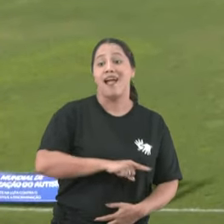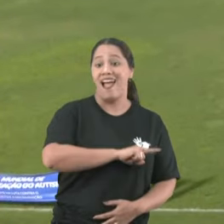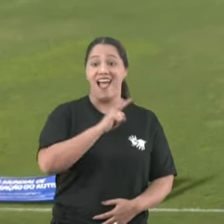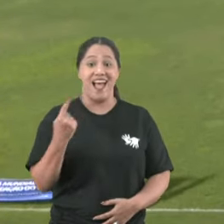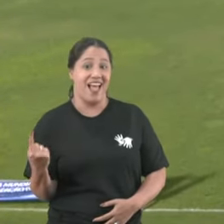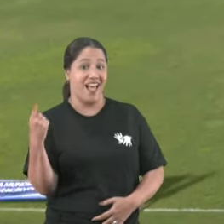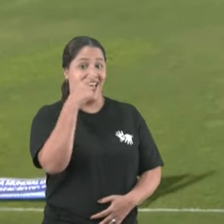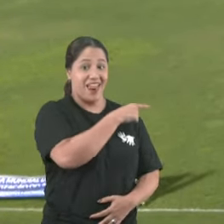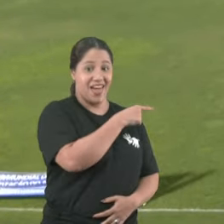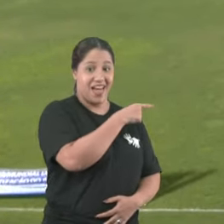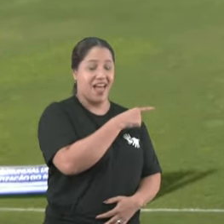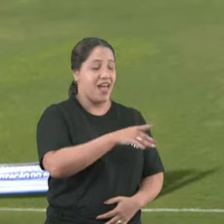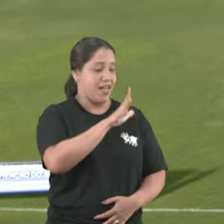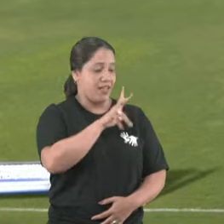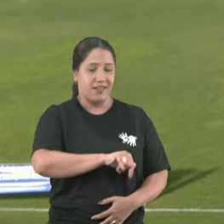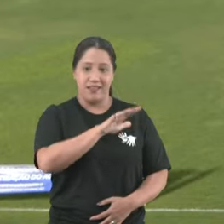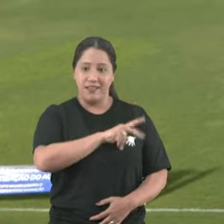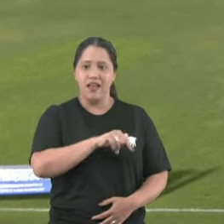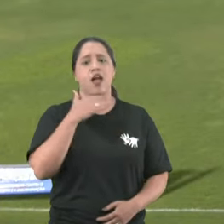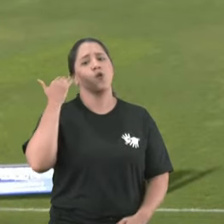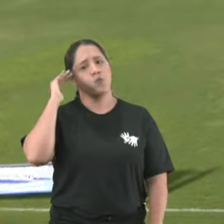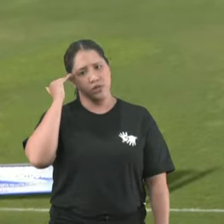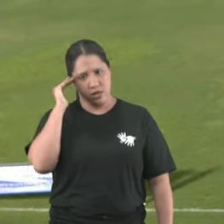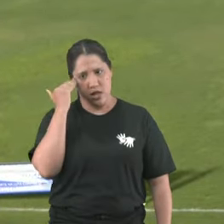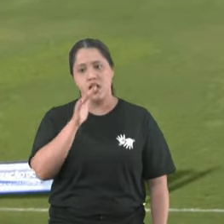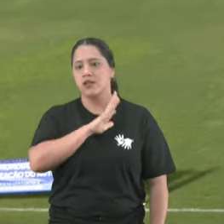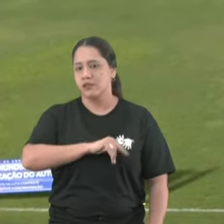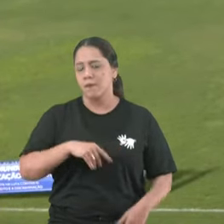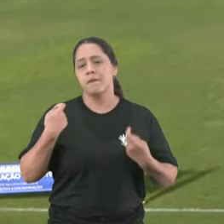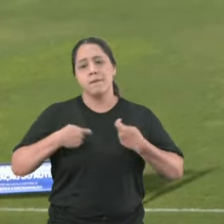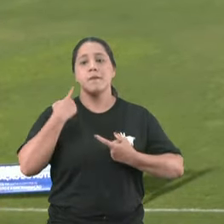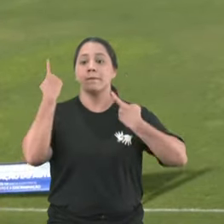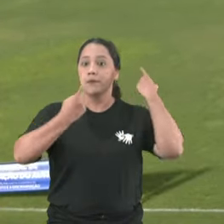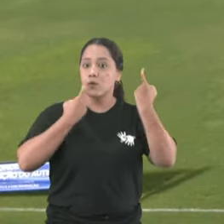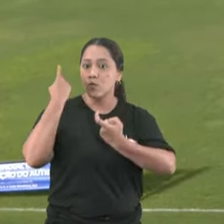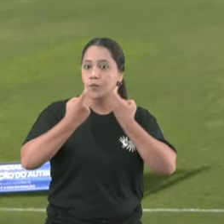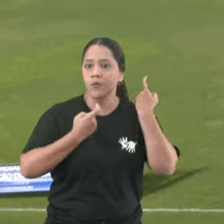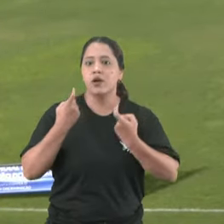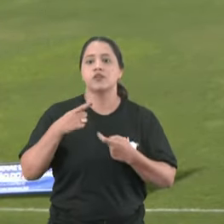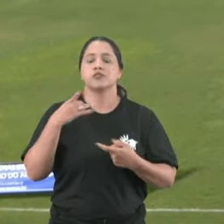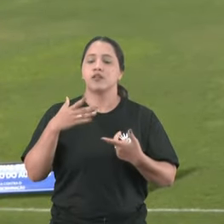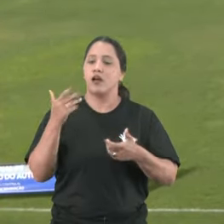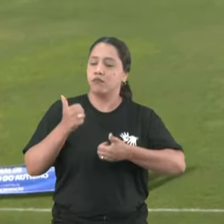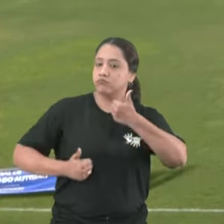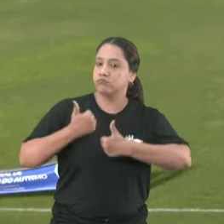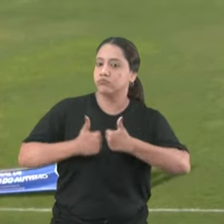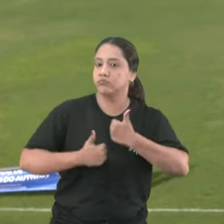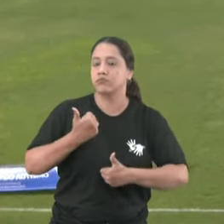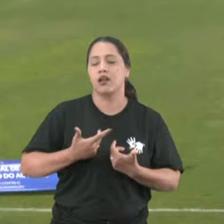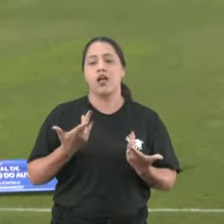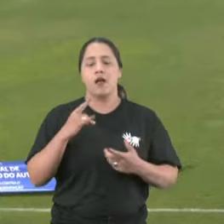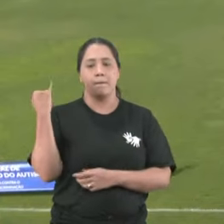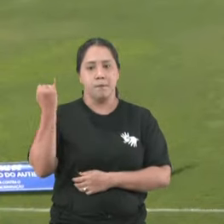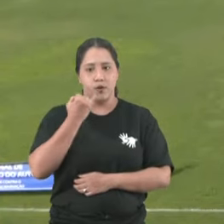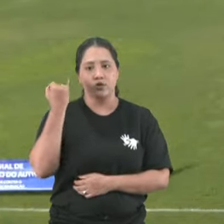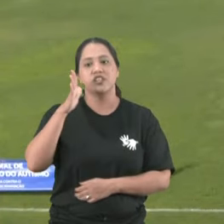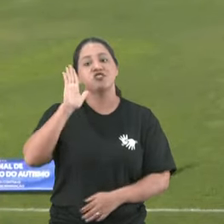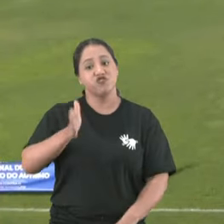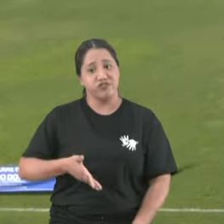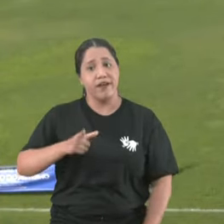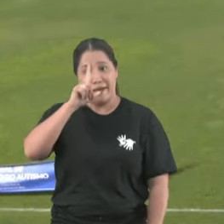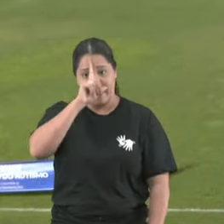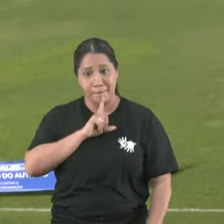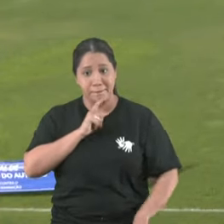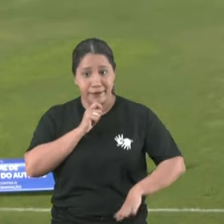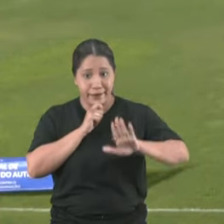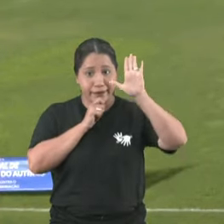CRB, entendo que o CRB precisa ter uma preocupação de jogadores importantes que já estão amarelados e